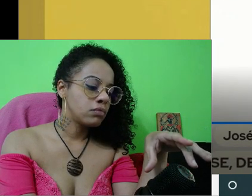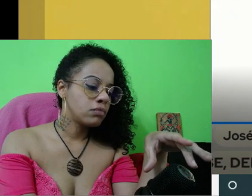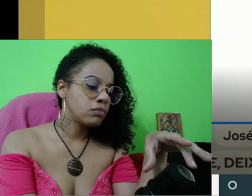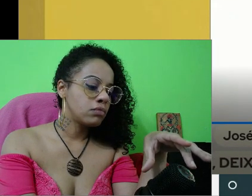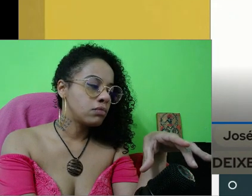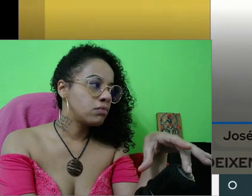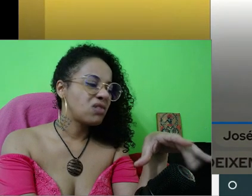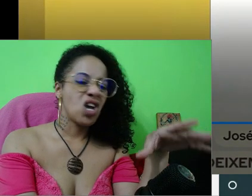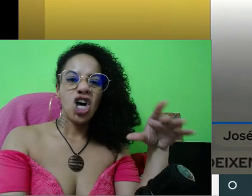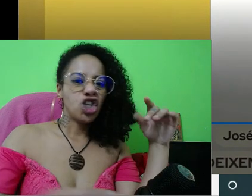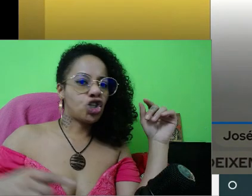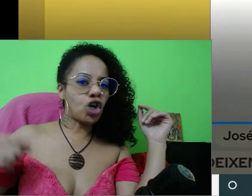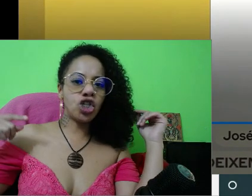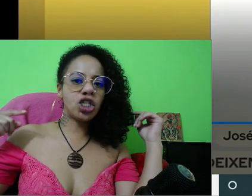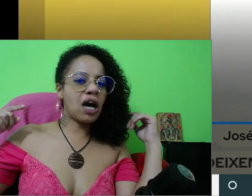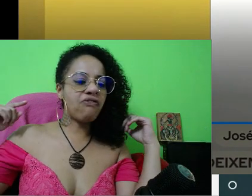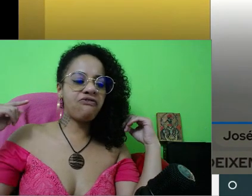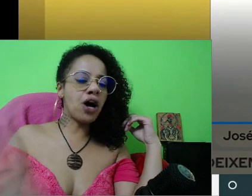inclusive